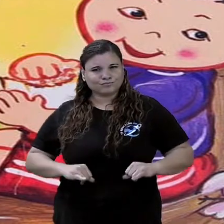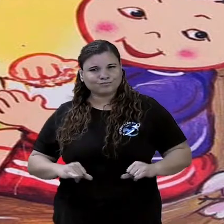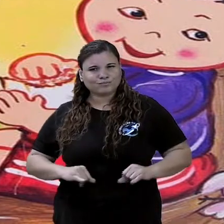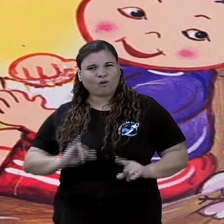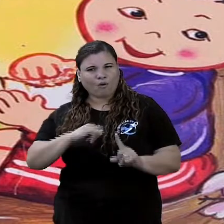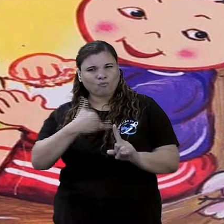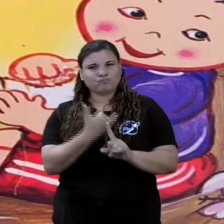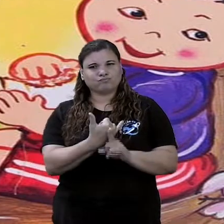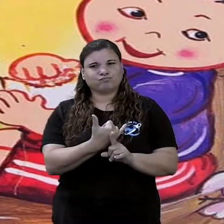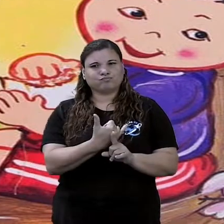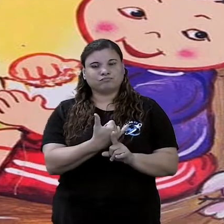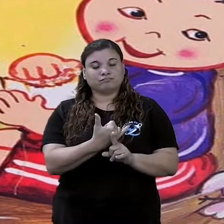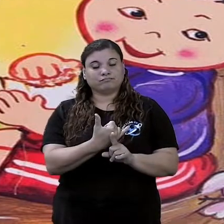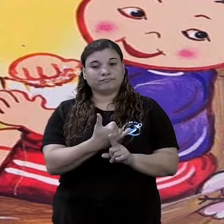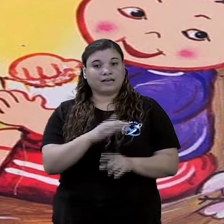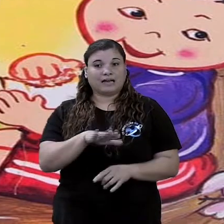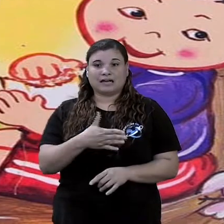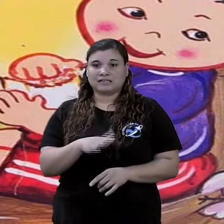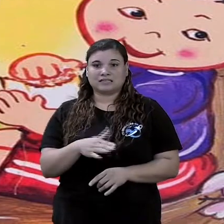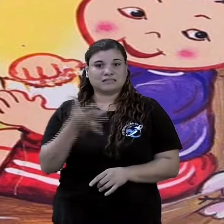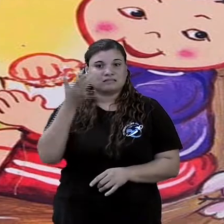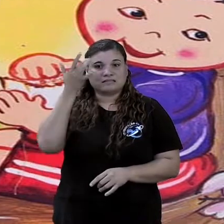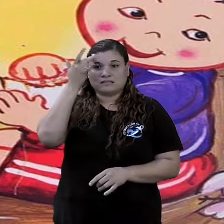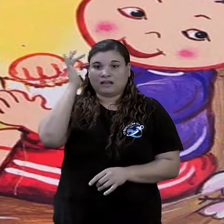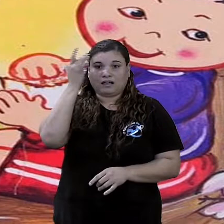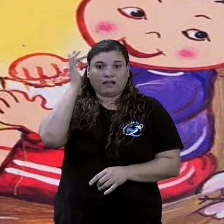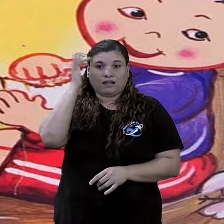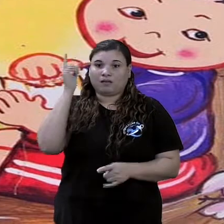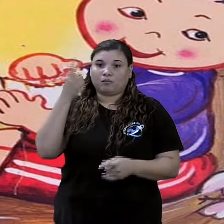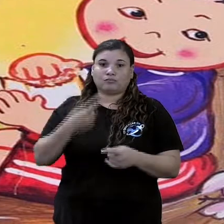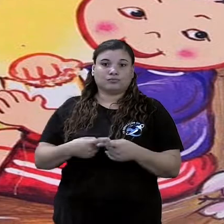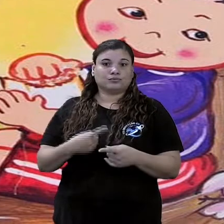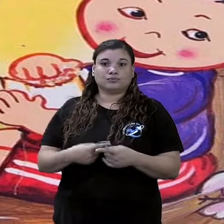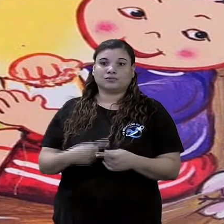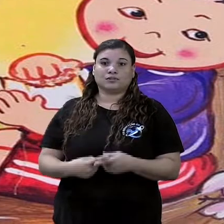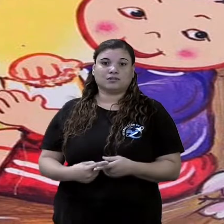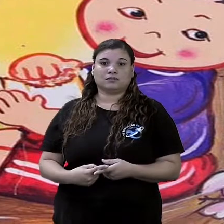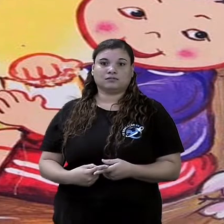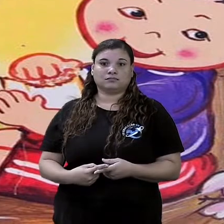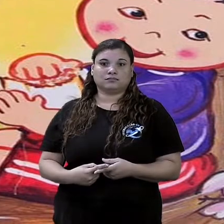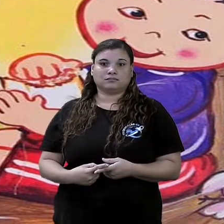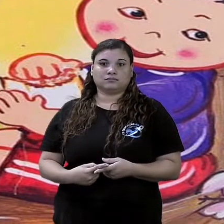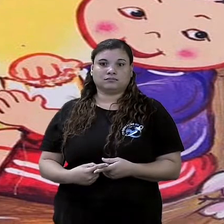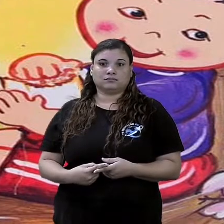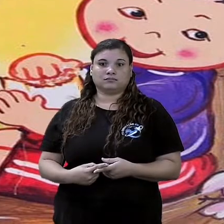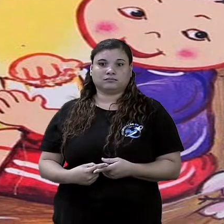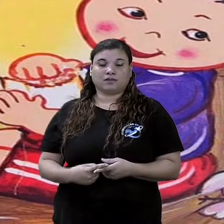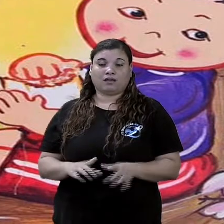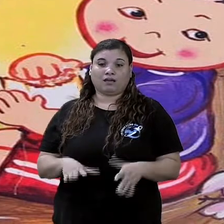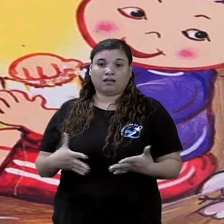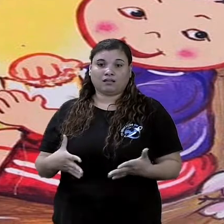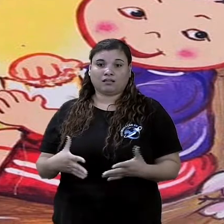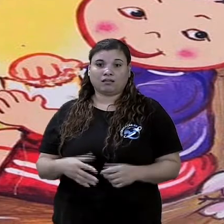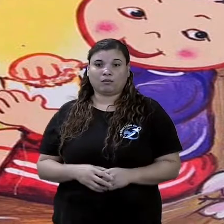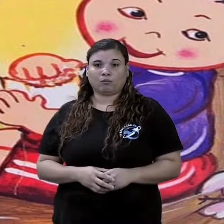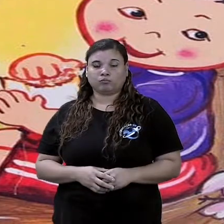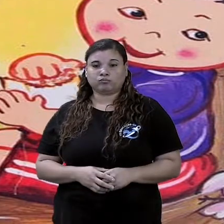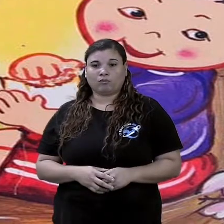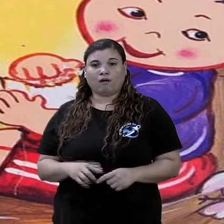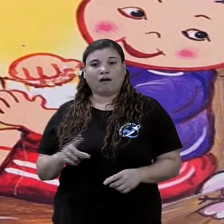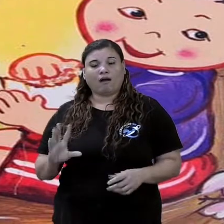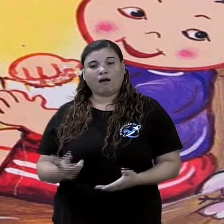física, mas também podem ser agressão psicológica. Ficar ameaçando o